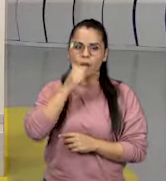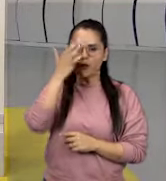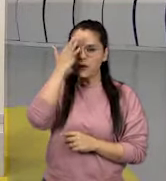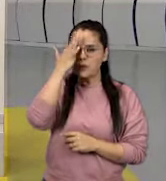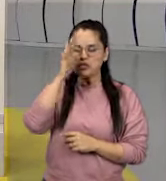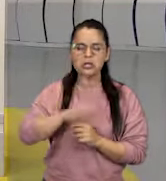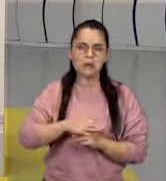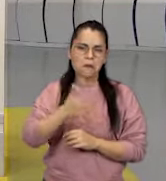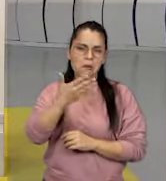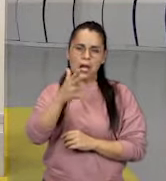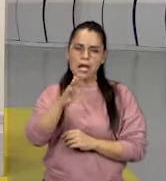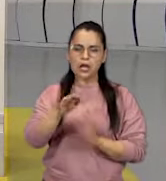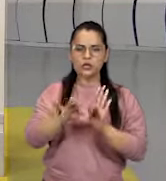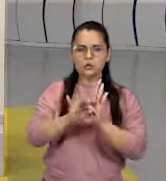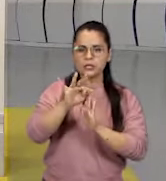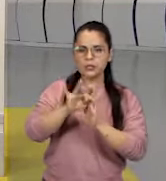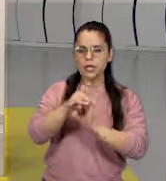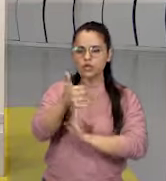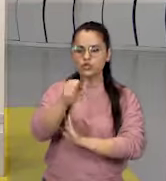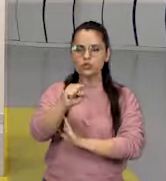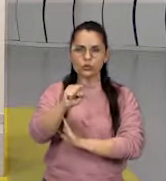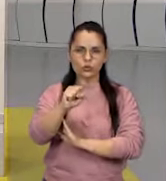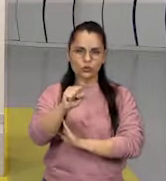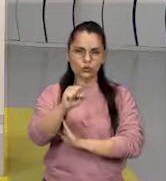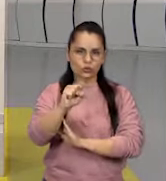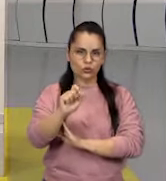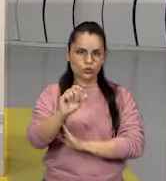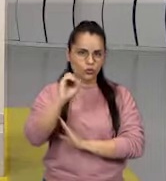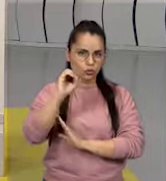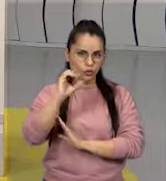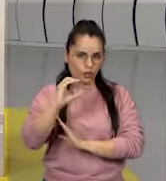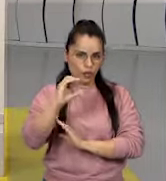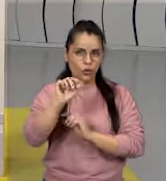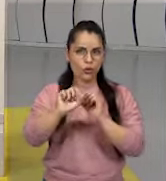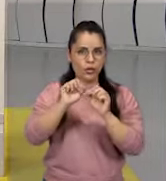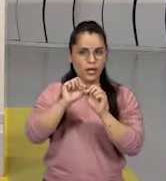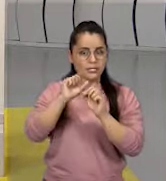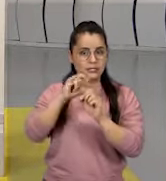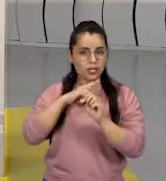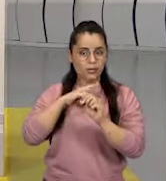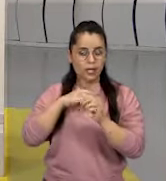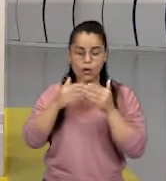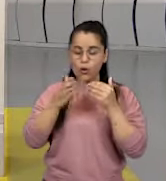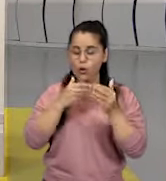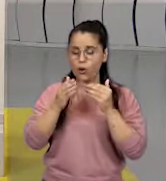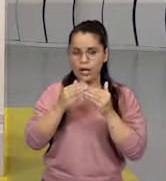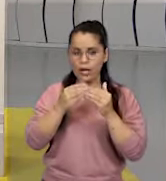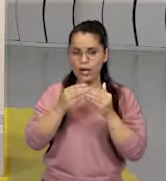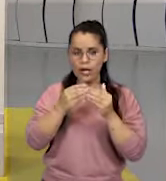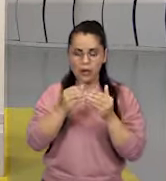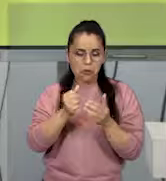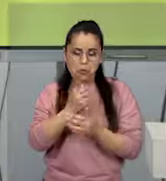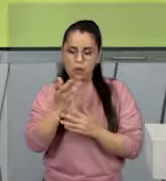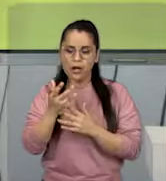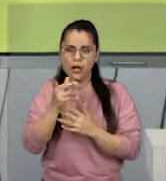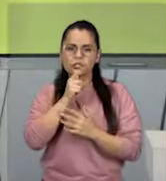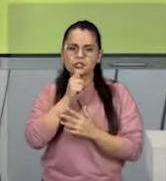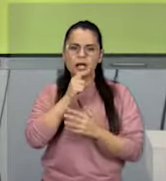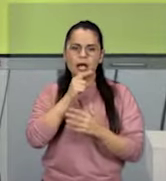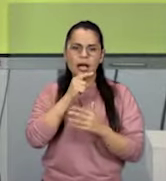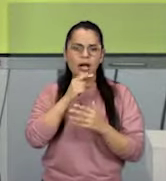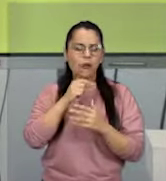18° né Se eu pegar qualquer parte da água ali dentro ela vai estar nessa temperatura em